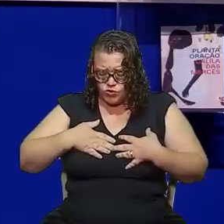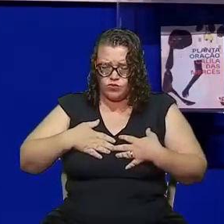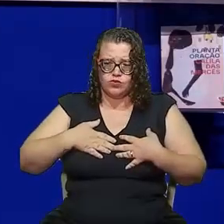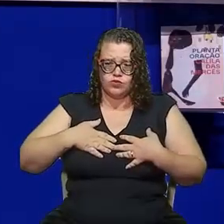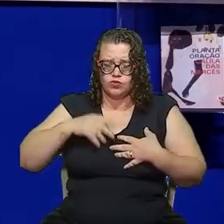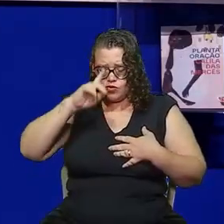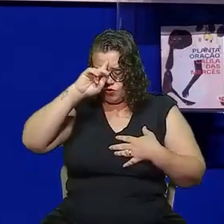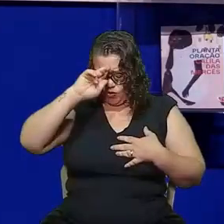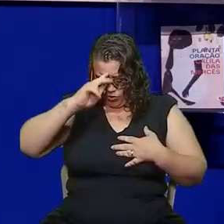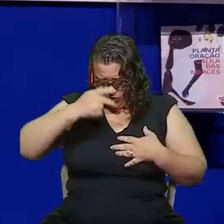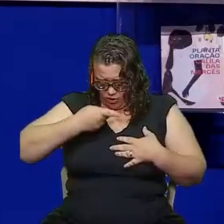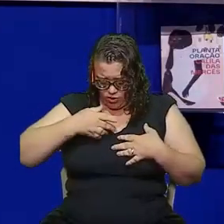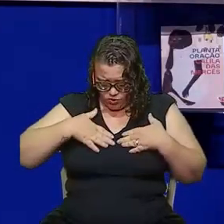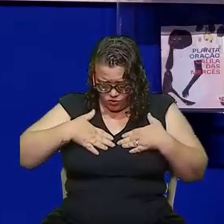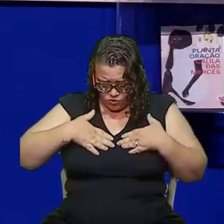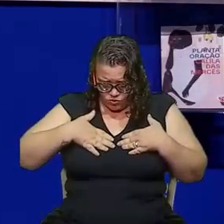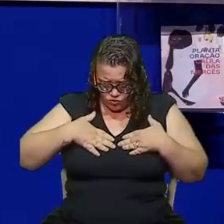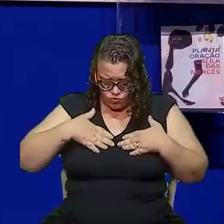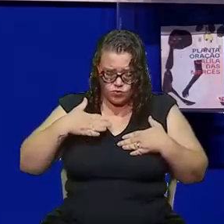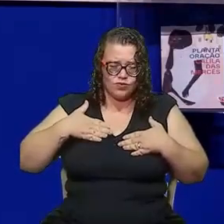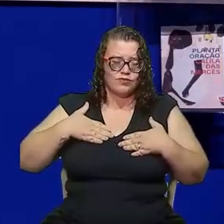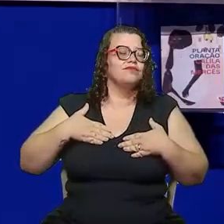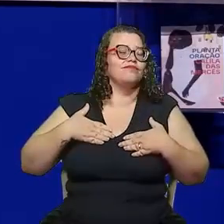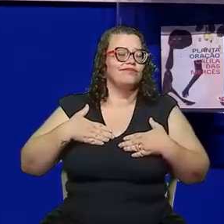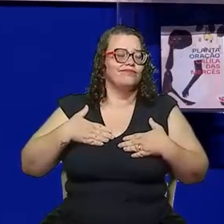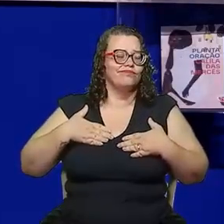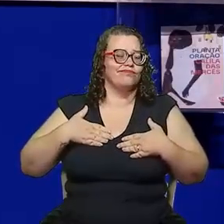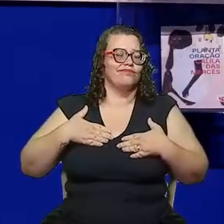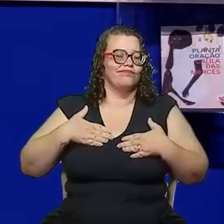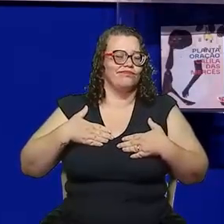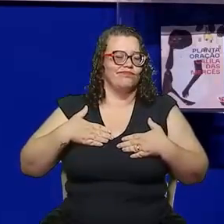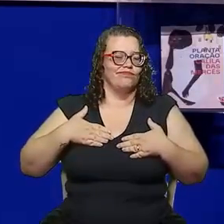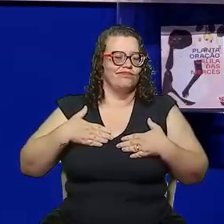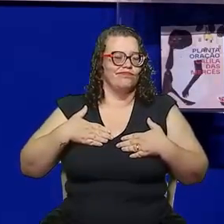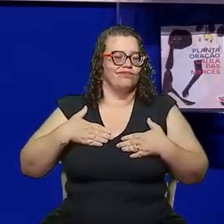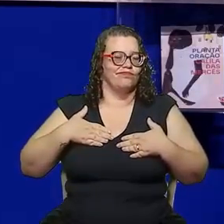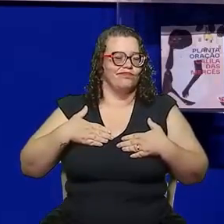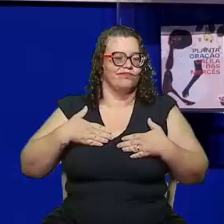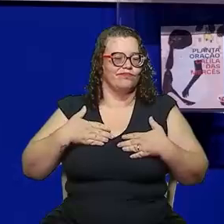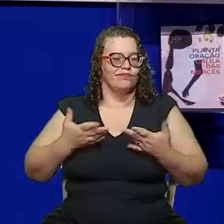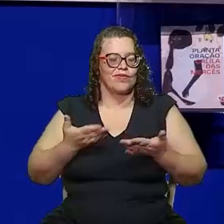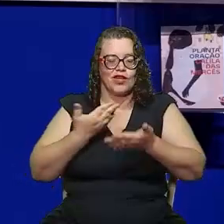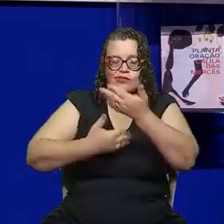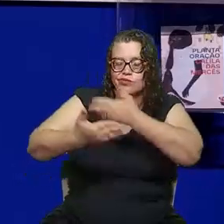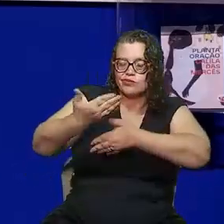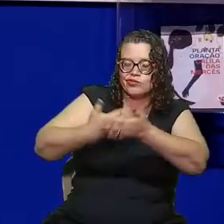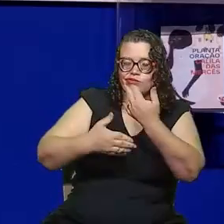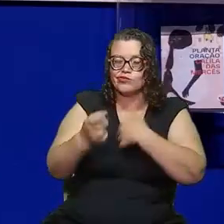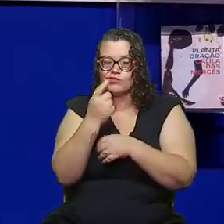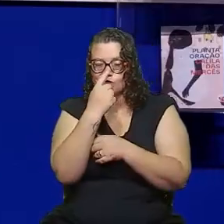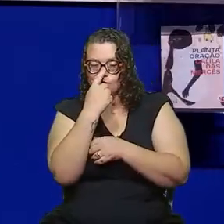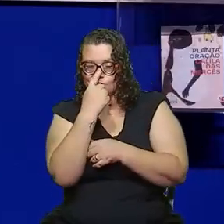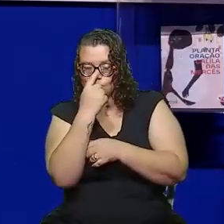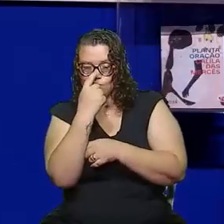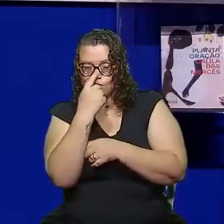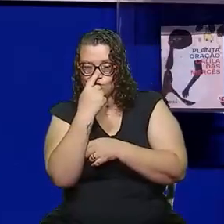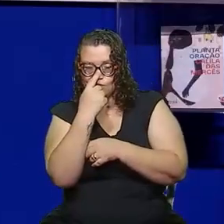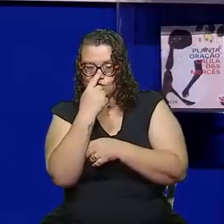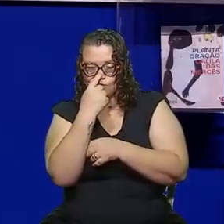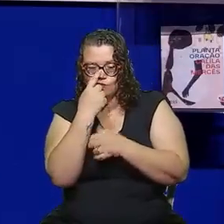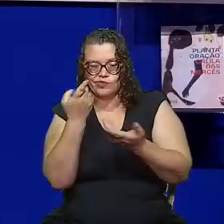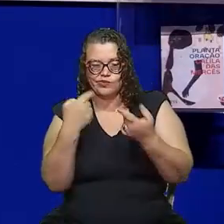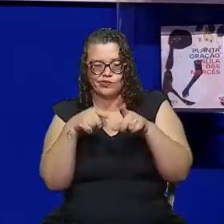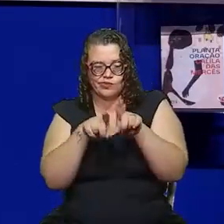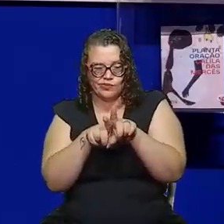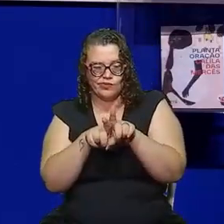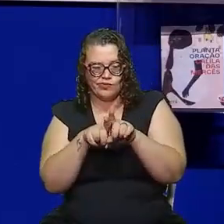sabe? E eu tenho uma caminhada muito forte, assim, com as pessoas que realmente eu dividi intimidade, né? Foram as minhas grandes